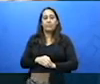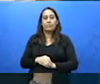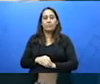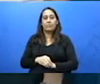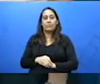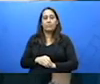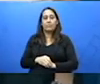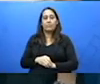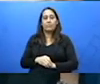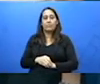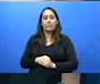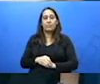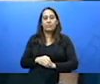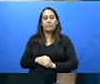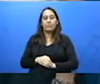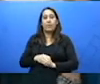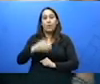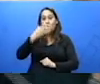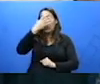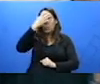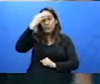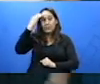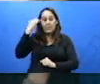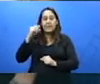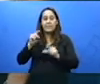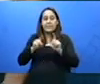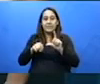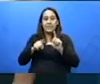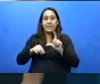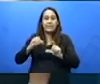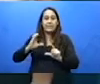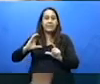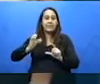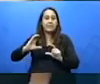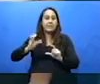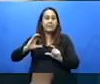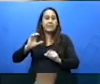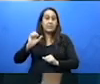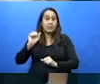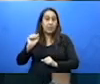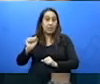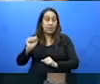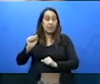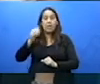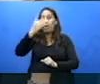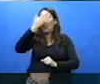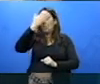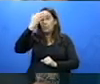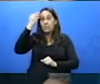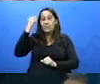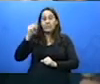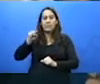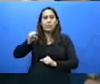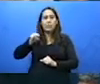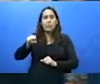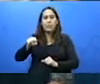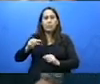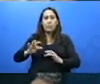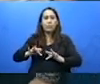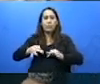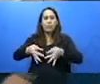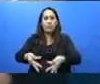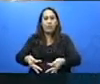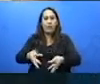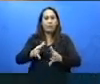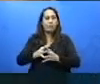A-N, sa, C cedilha A. E olha, não se esqueçam do nosso ponto final. Terminou,